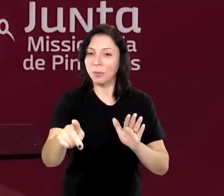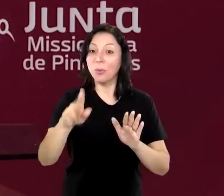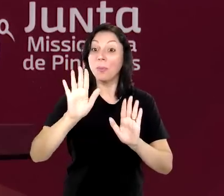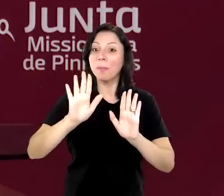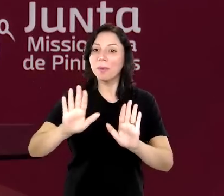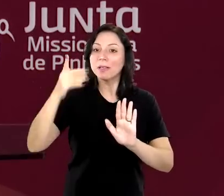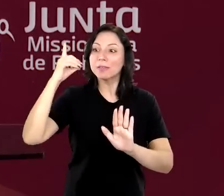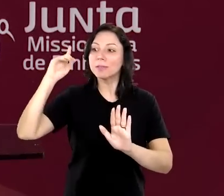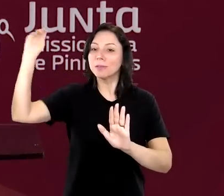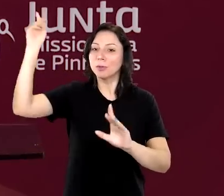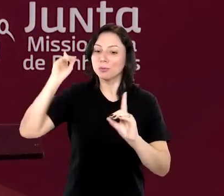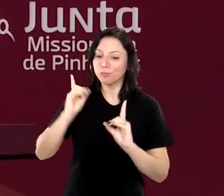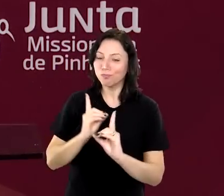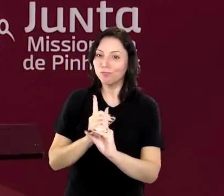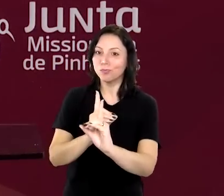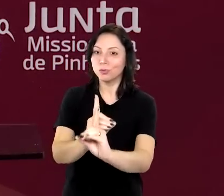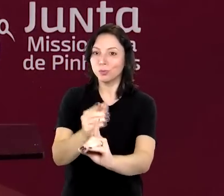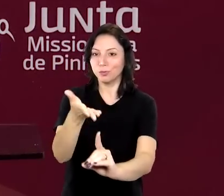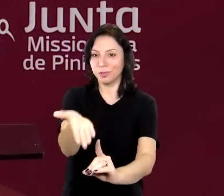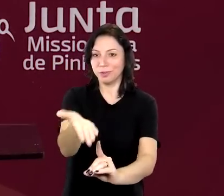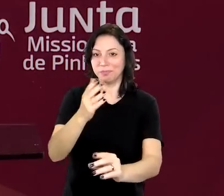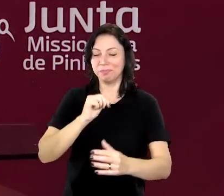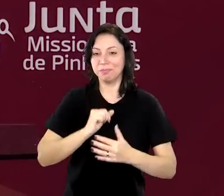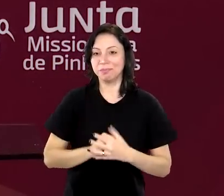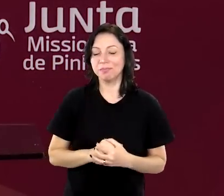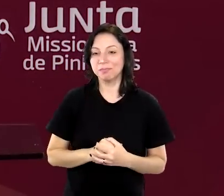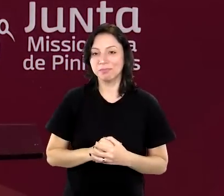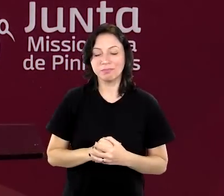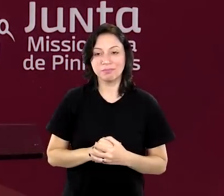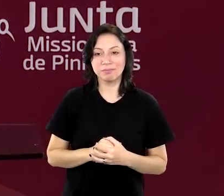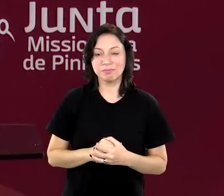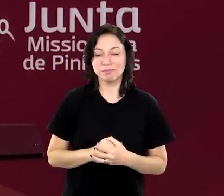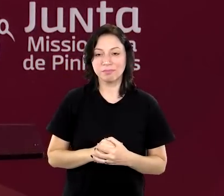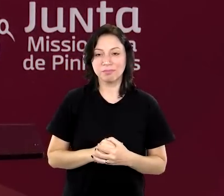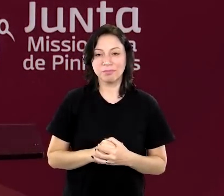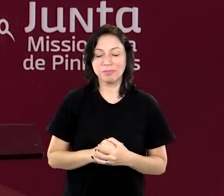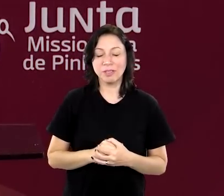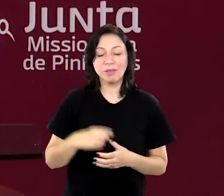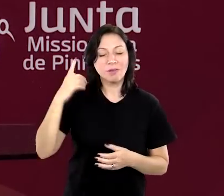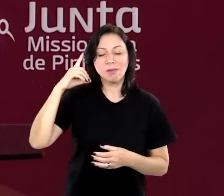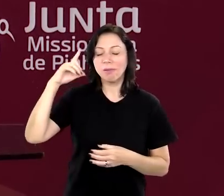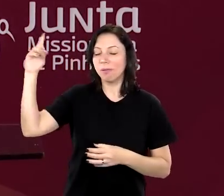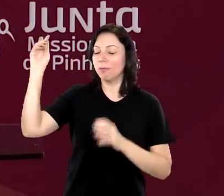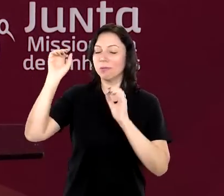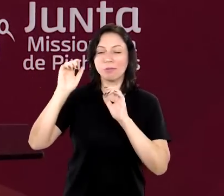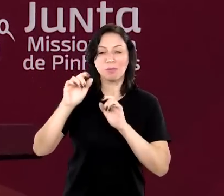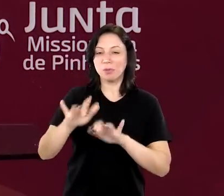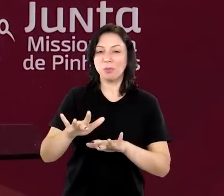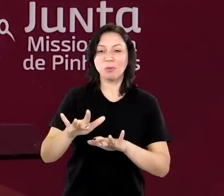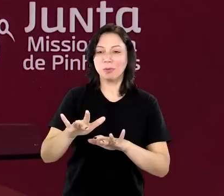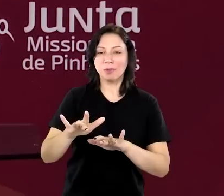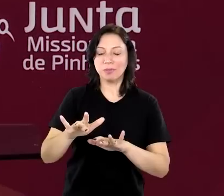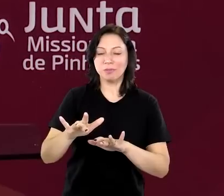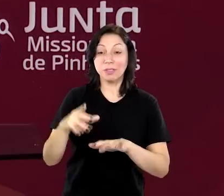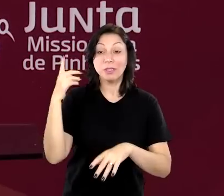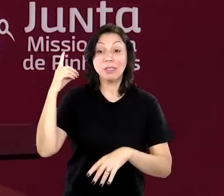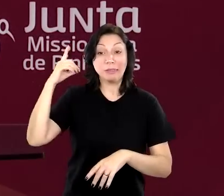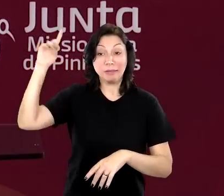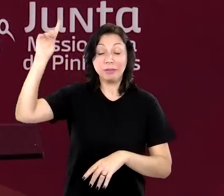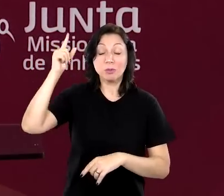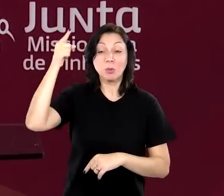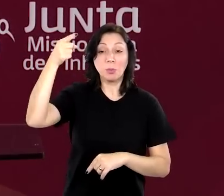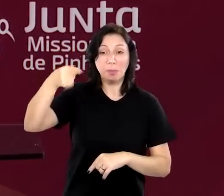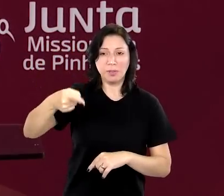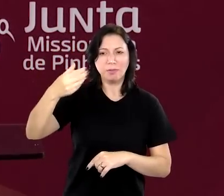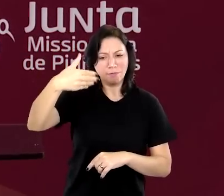Deus, Ele não envia e nos abandona. Ele diz: ide, fazei discípulos.